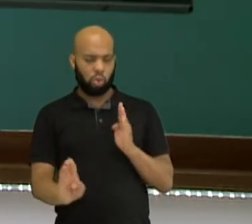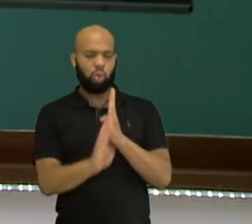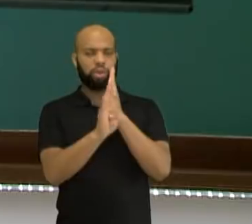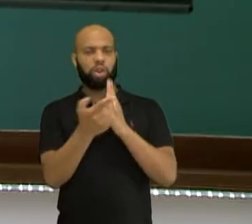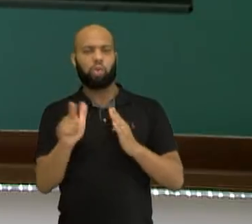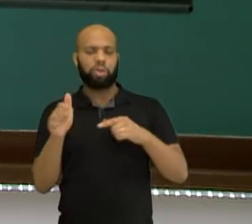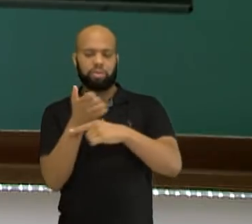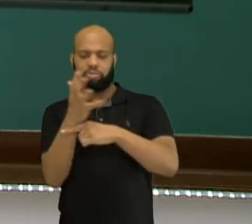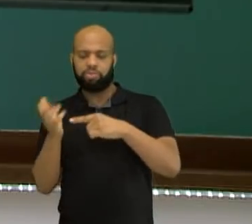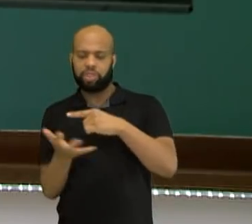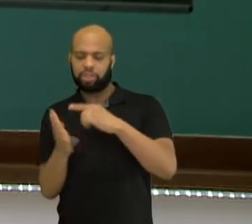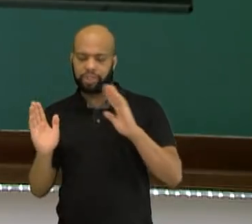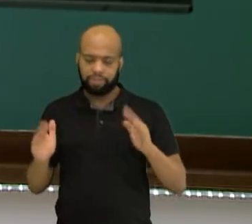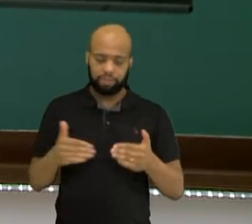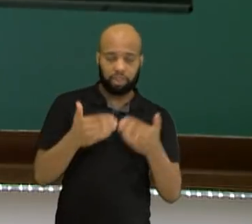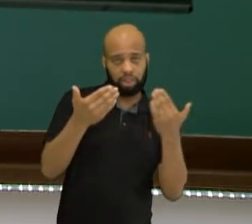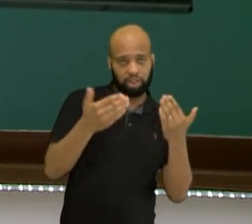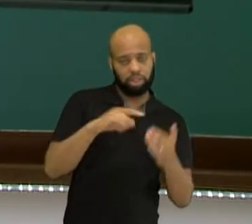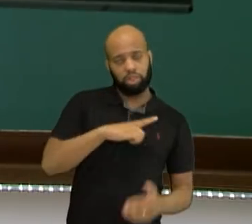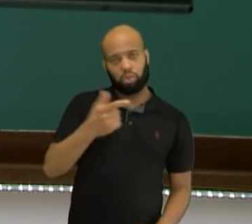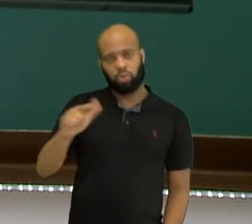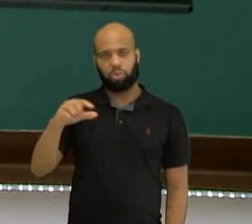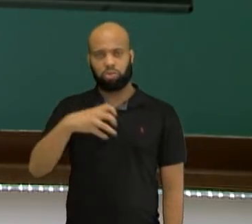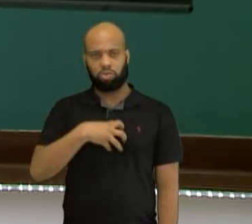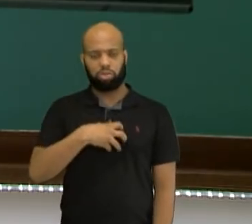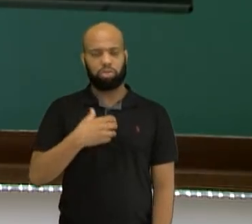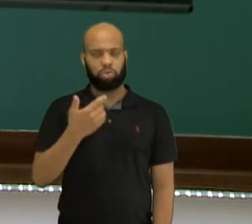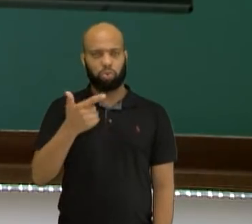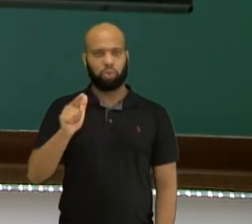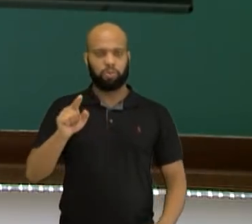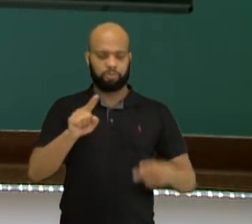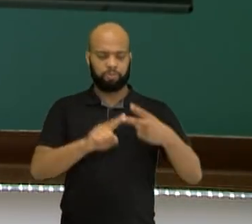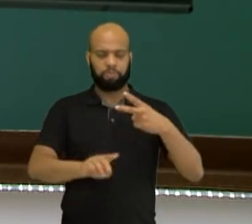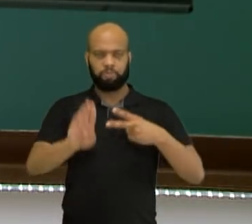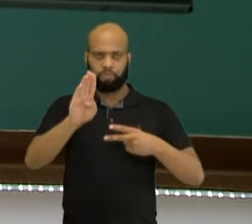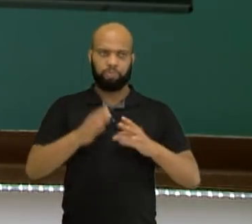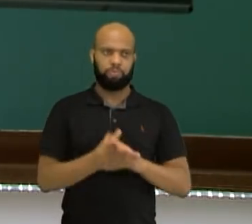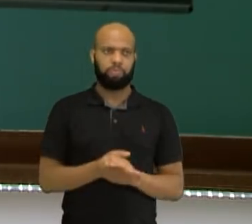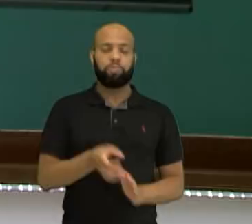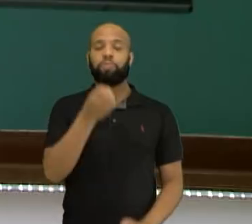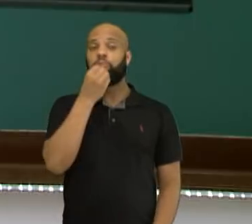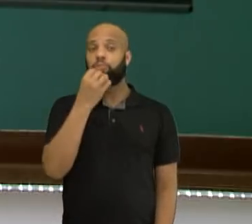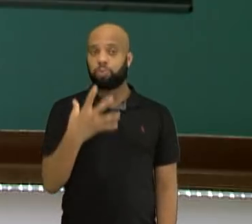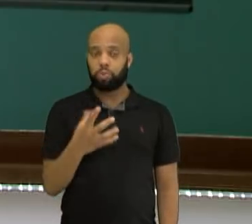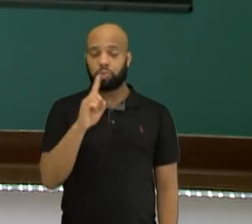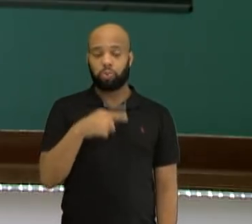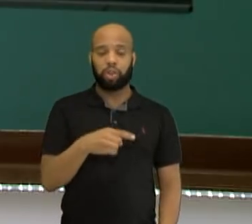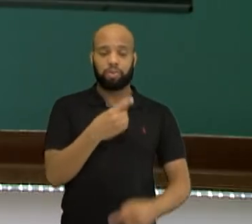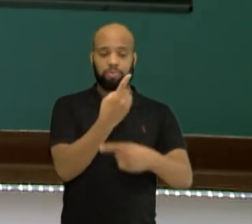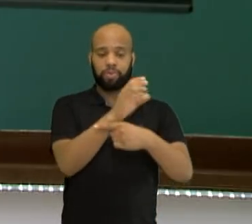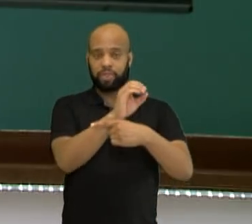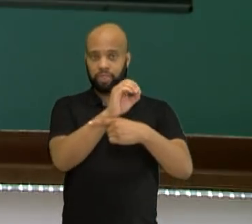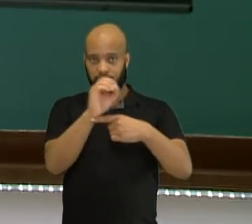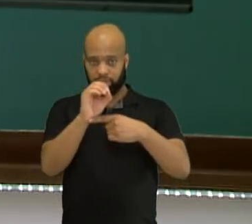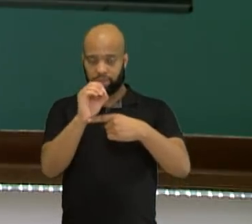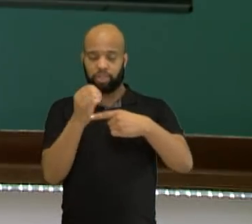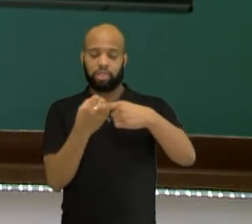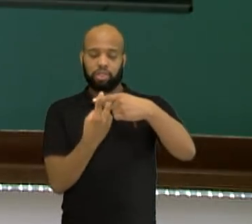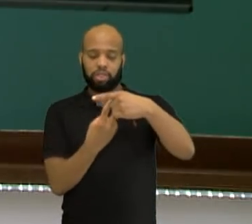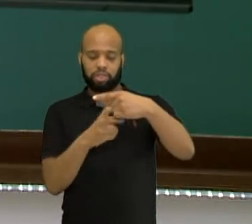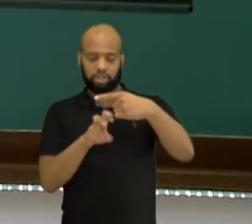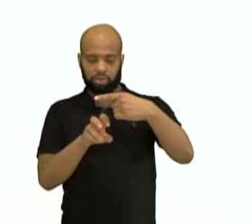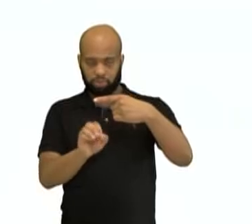outras maneiras de você pensar. Tá? Agora vamos ver o próximo. O bom são 100 espectadores. 100